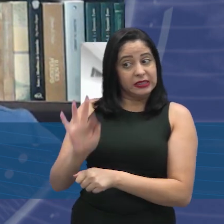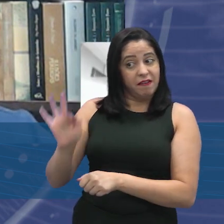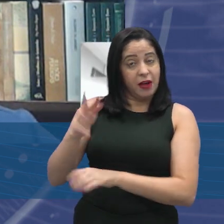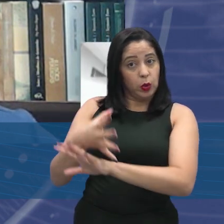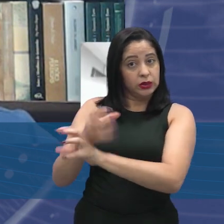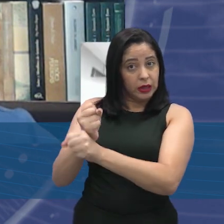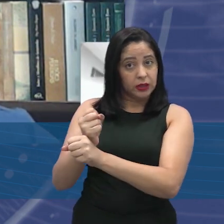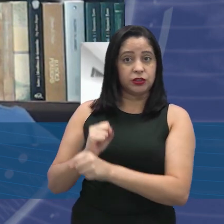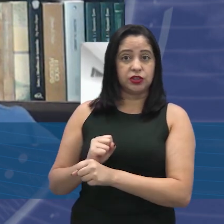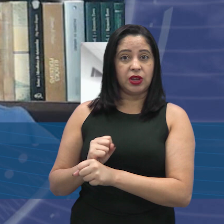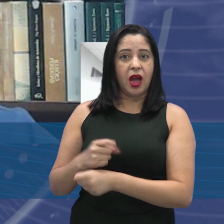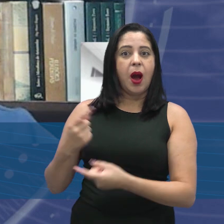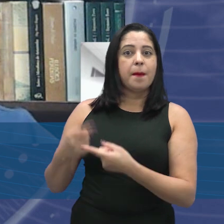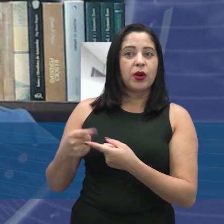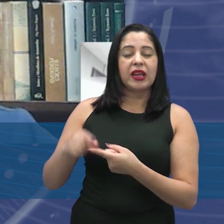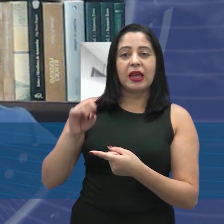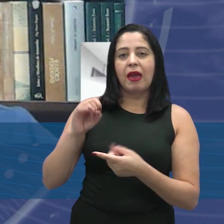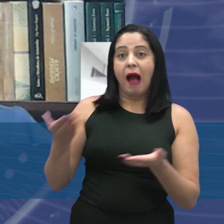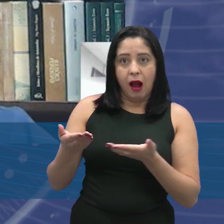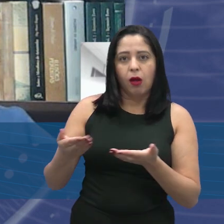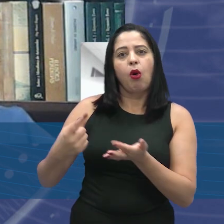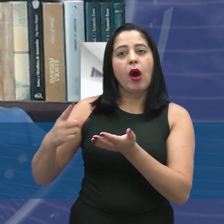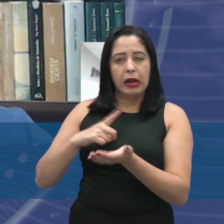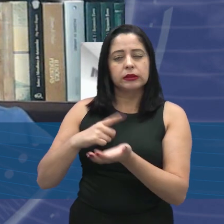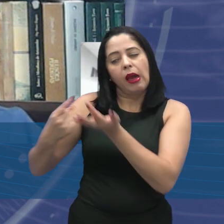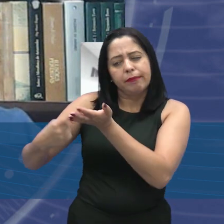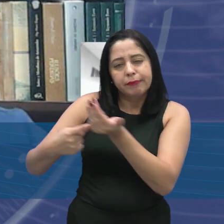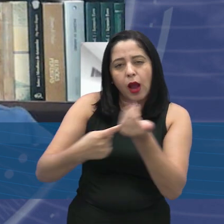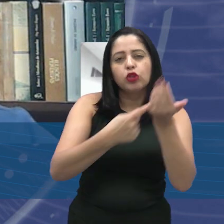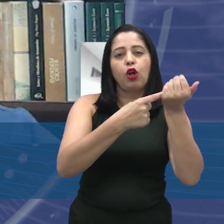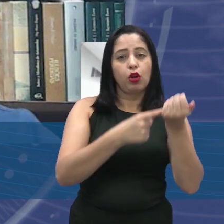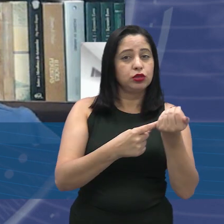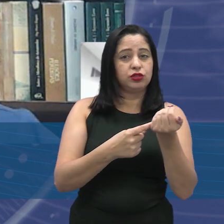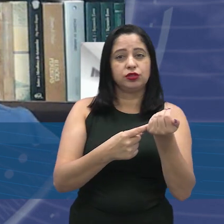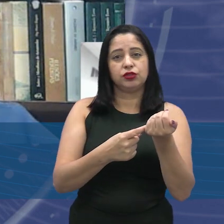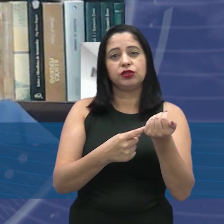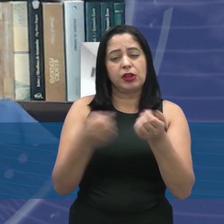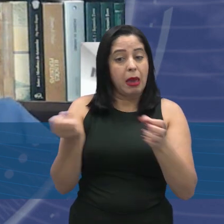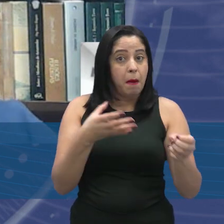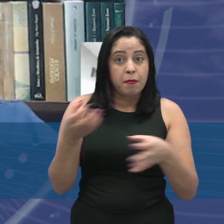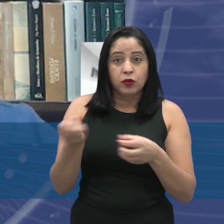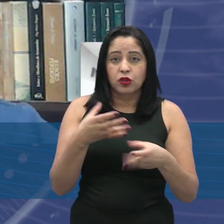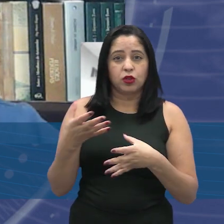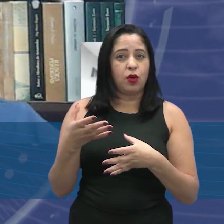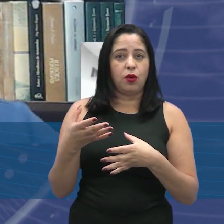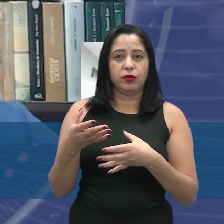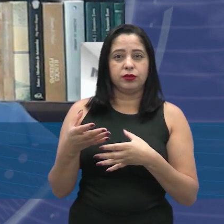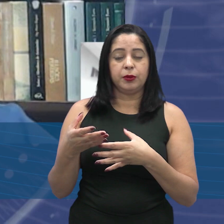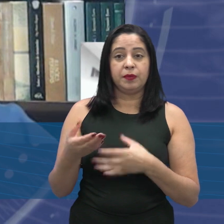momento que ele tem acesso a essas tecnologias, a essas inovações e tudo mais, ela vai conseguir, no